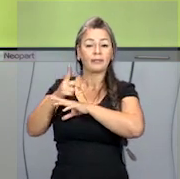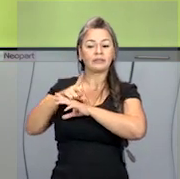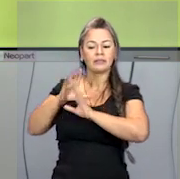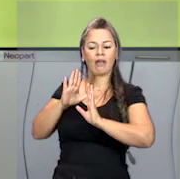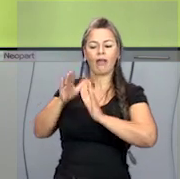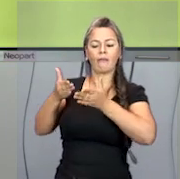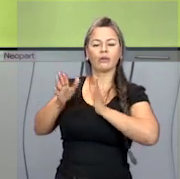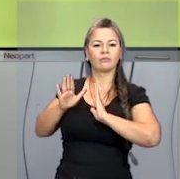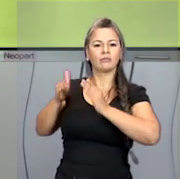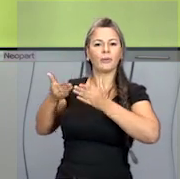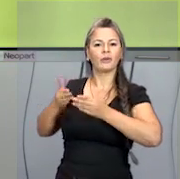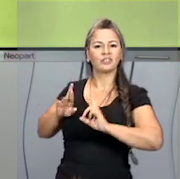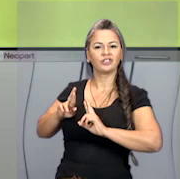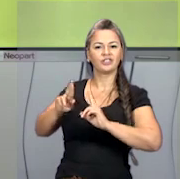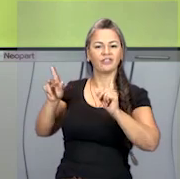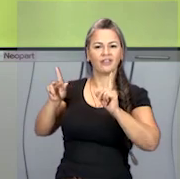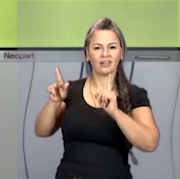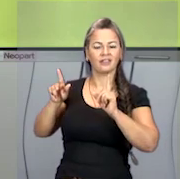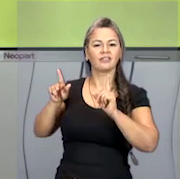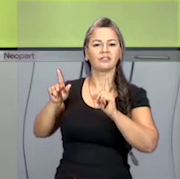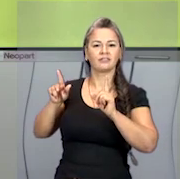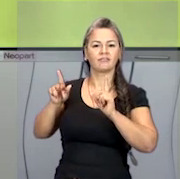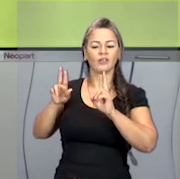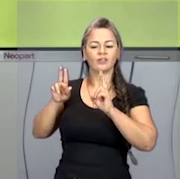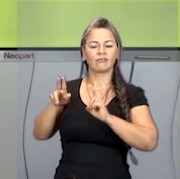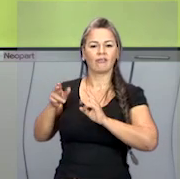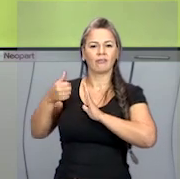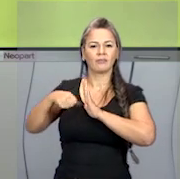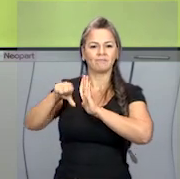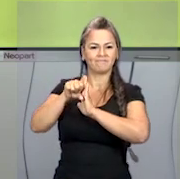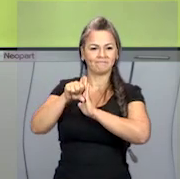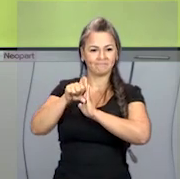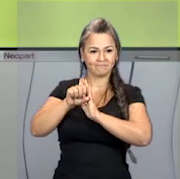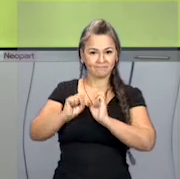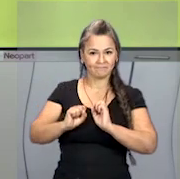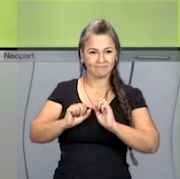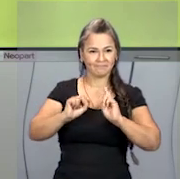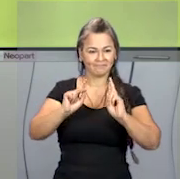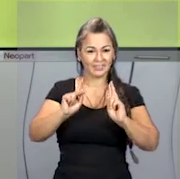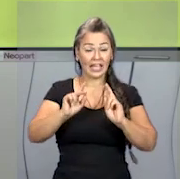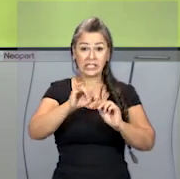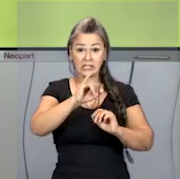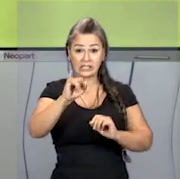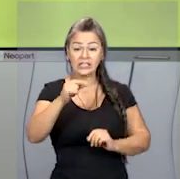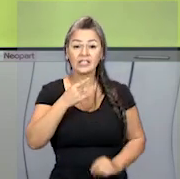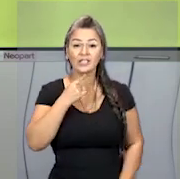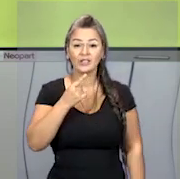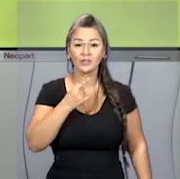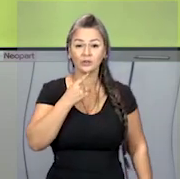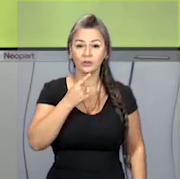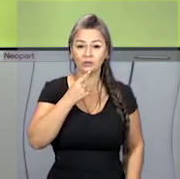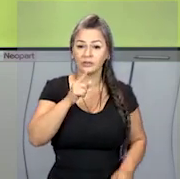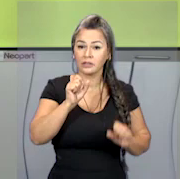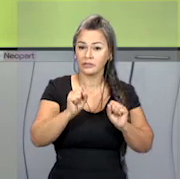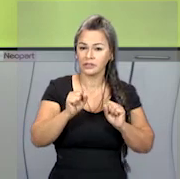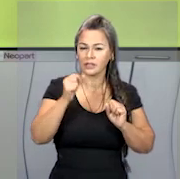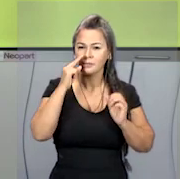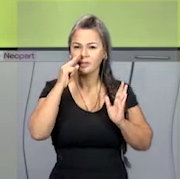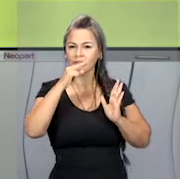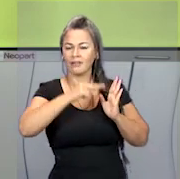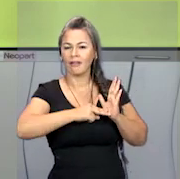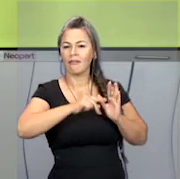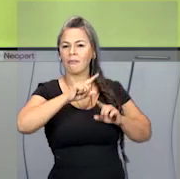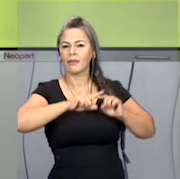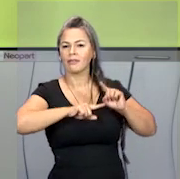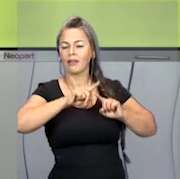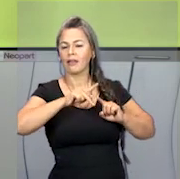elas dão para esse fenômeno. Então, para quaisquer dúvidas, vocês podem consultar o livro